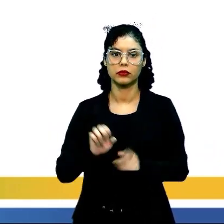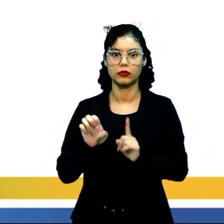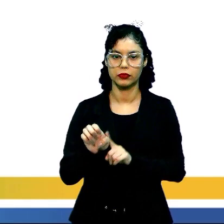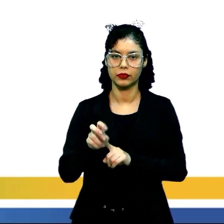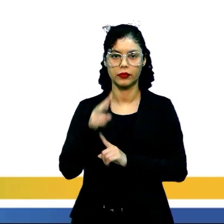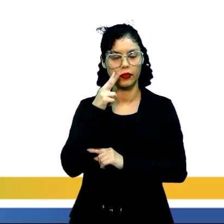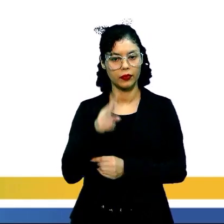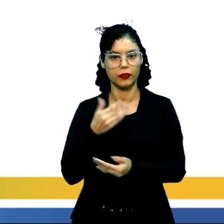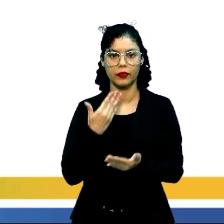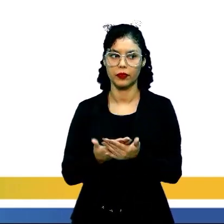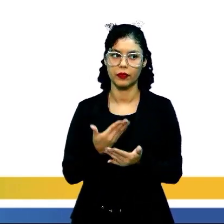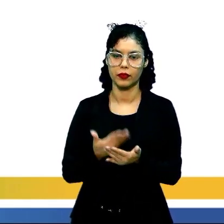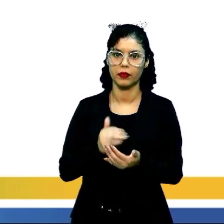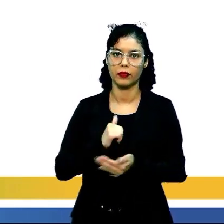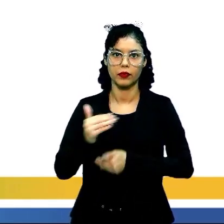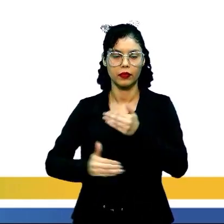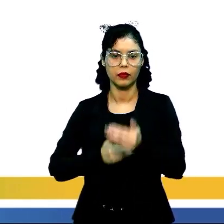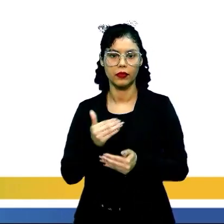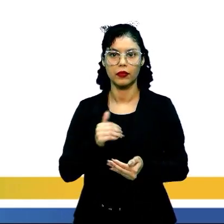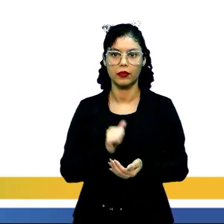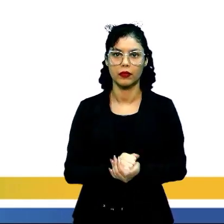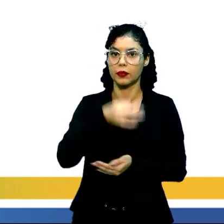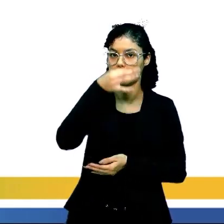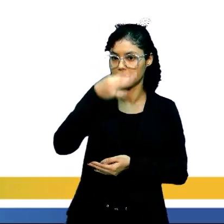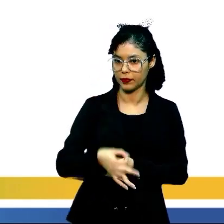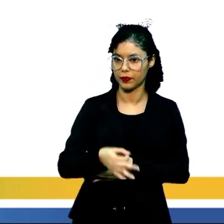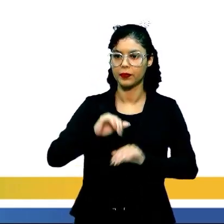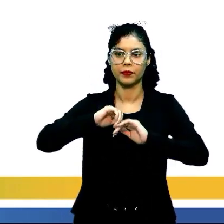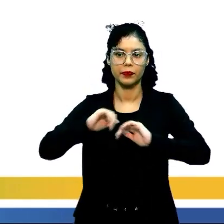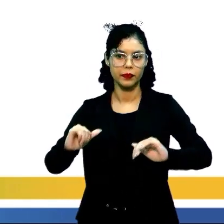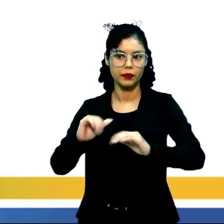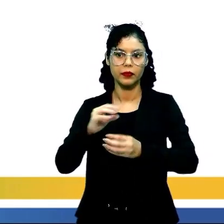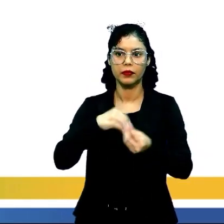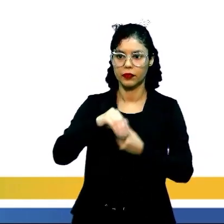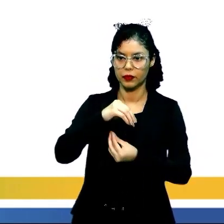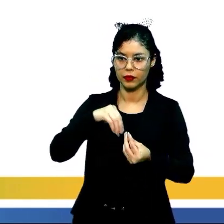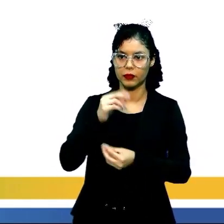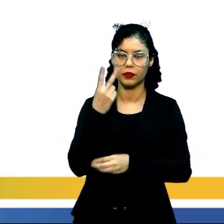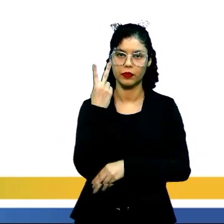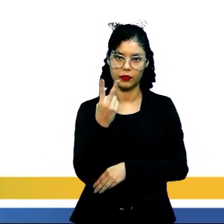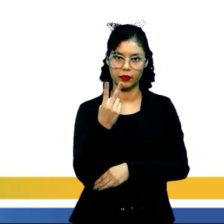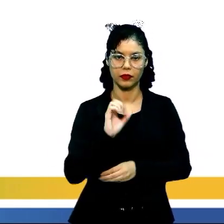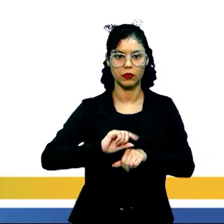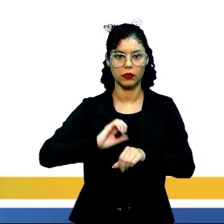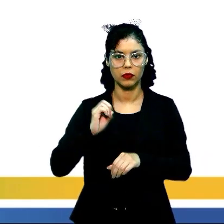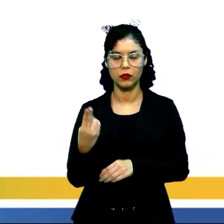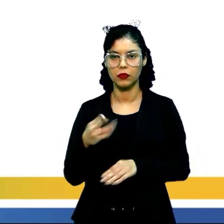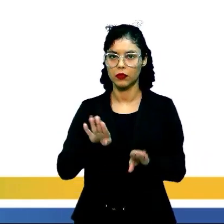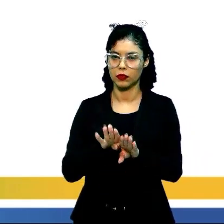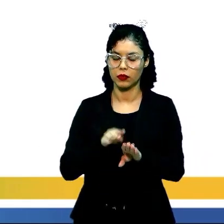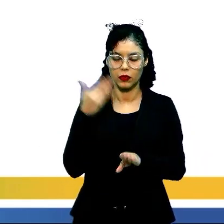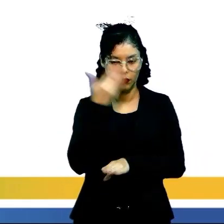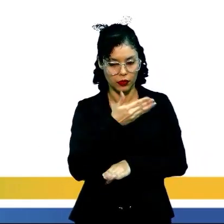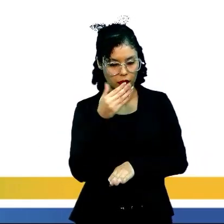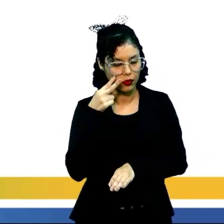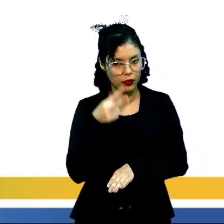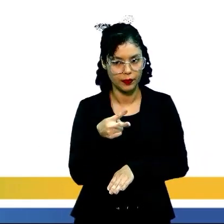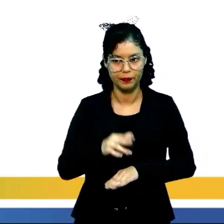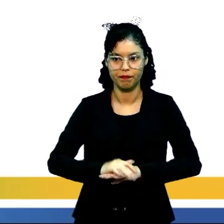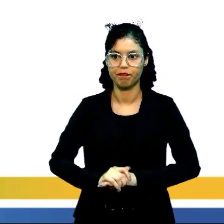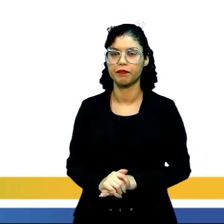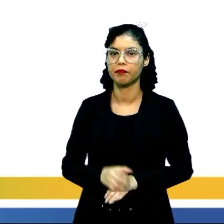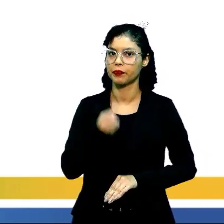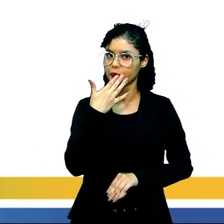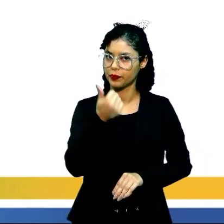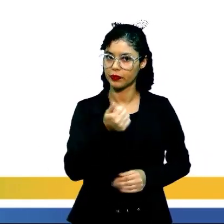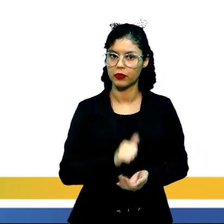nós vimos nessa aula, é o processo correto para separar uma mistura de dois ou mais líquidos miscíveis. Tudo